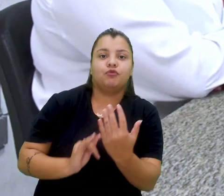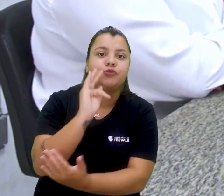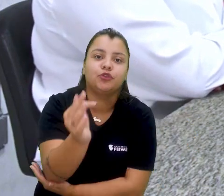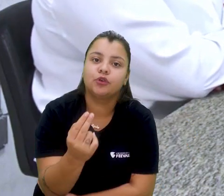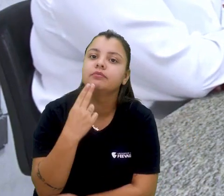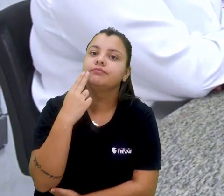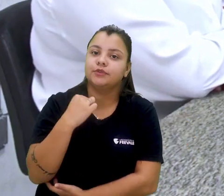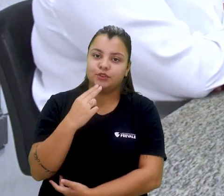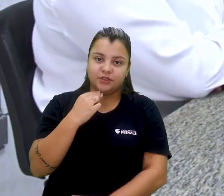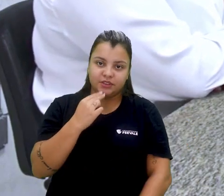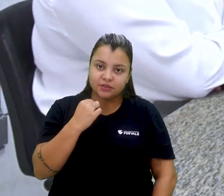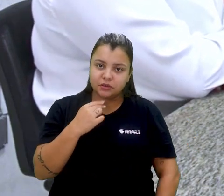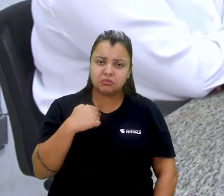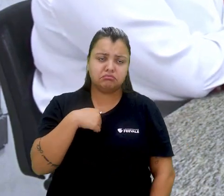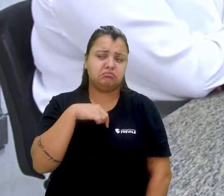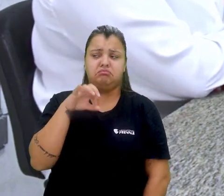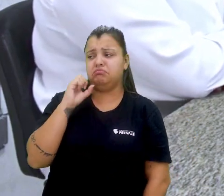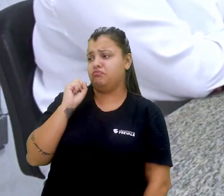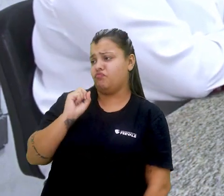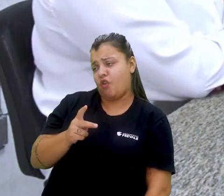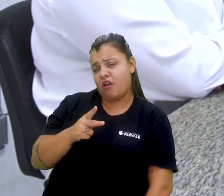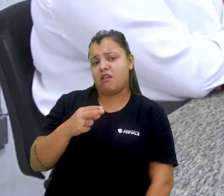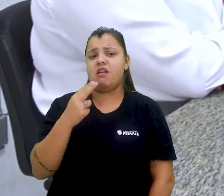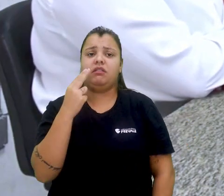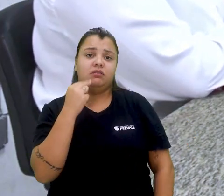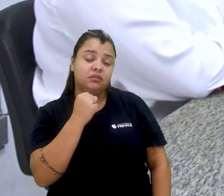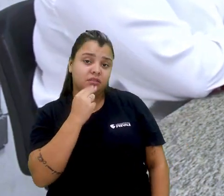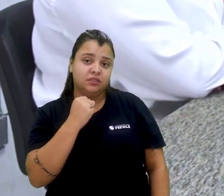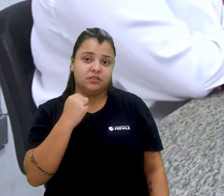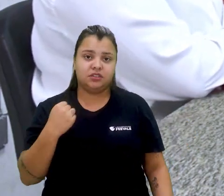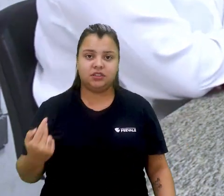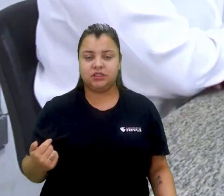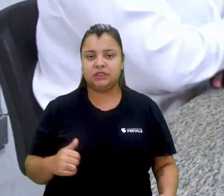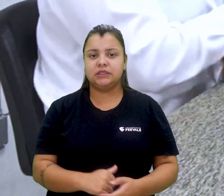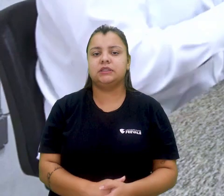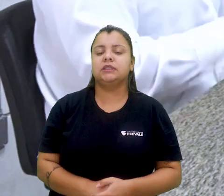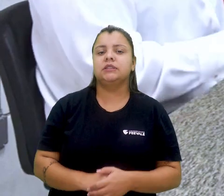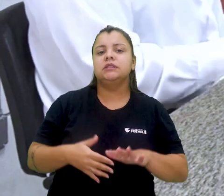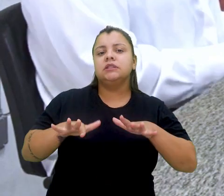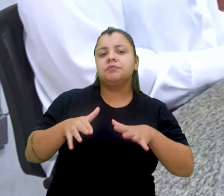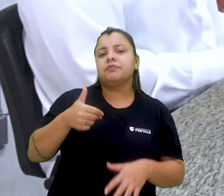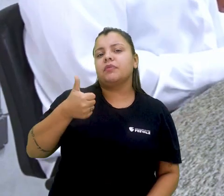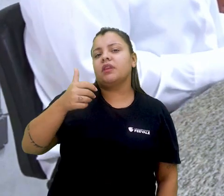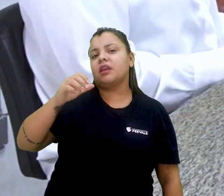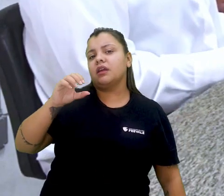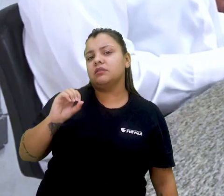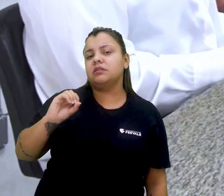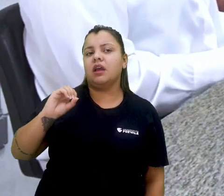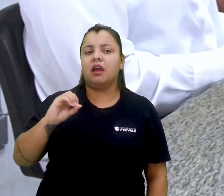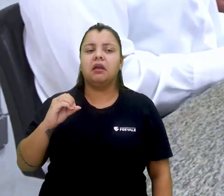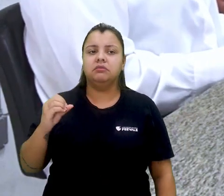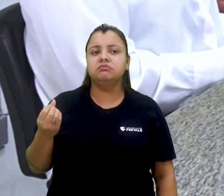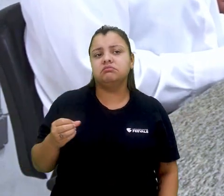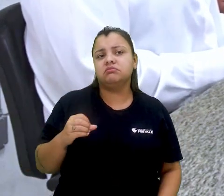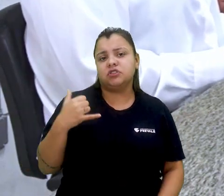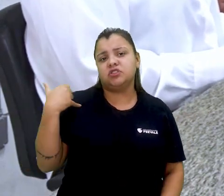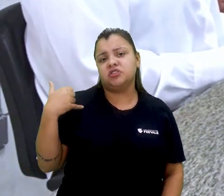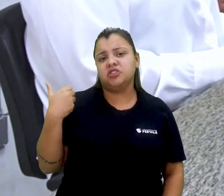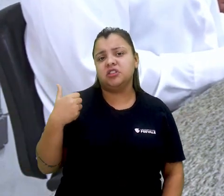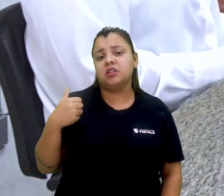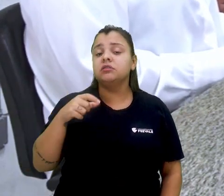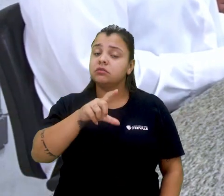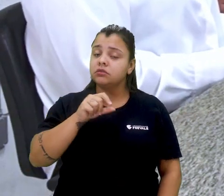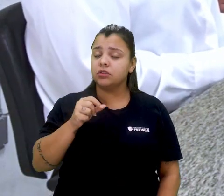nutricionista e eu Ok vou ser nutricionista e daí tipo lá pelos meus 10 anos nutricionista e daí fui fazer o